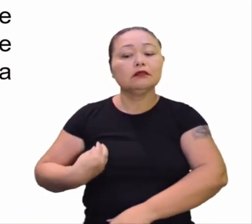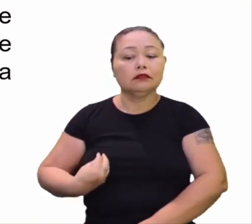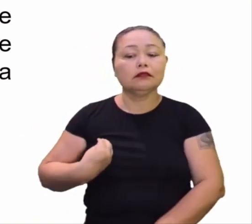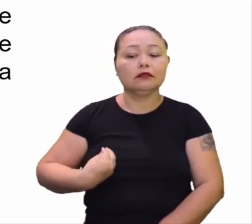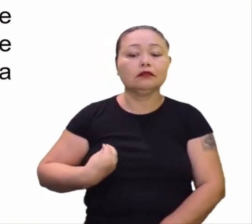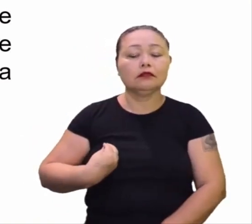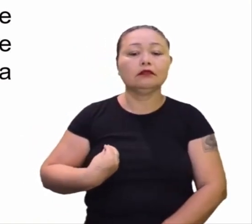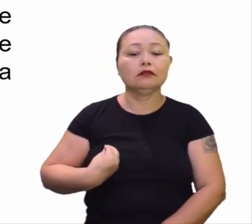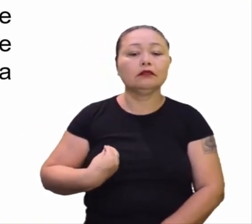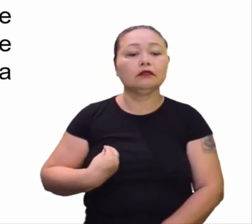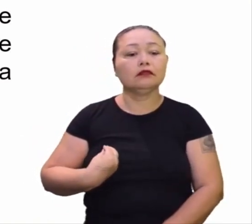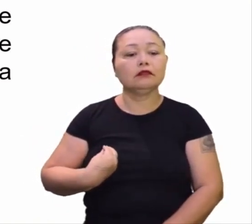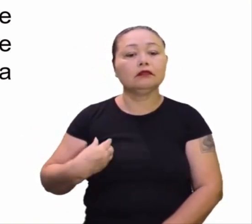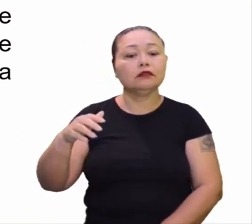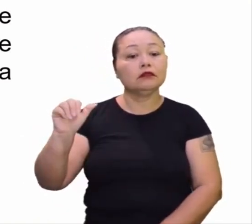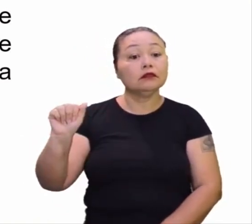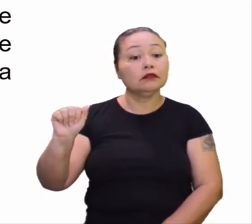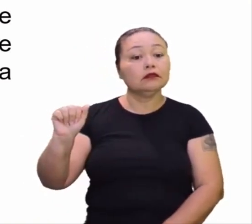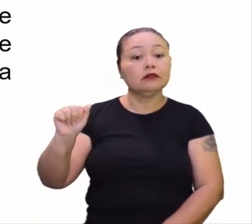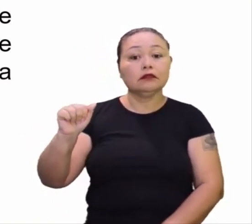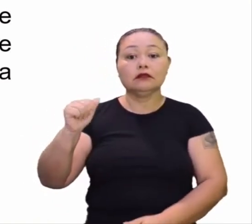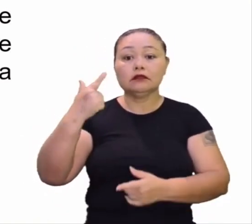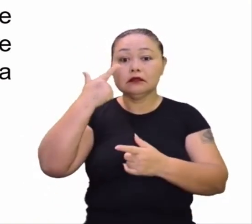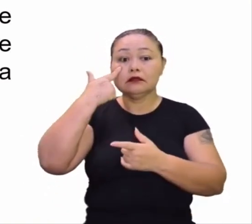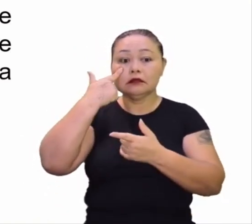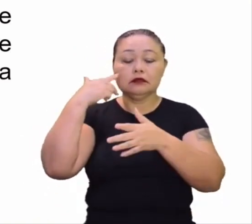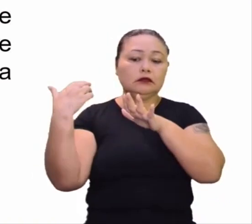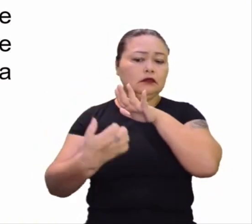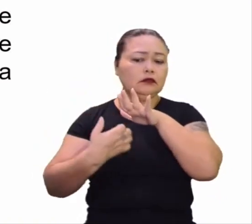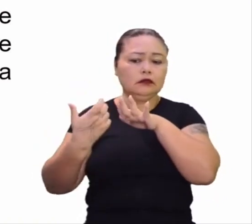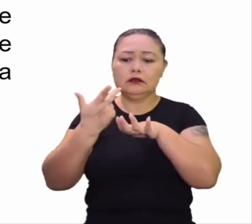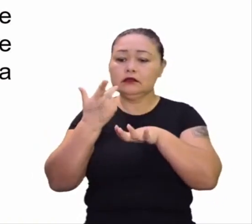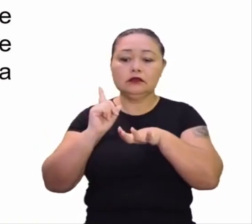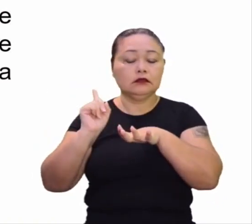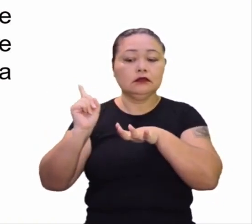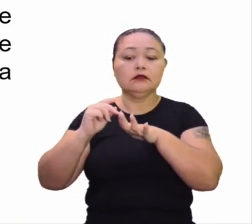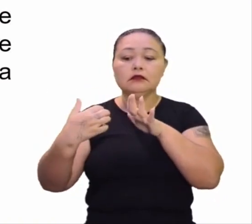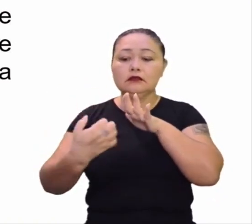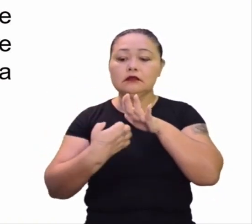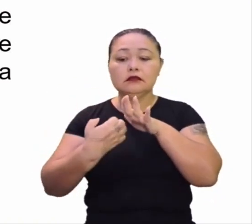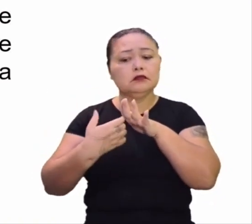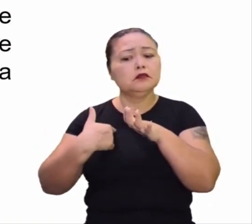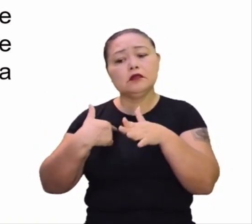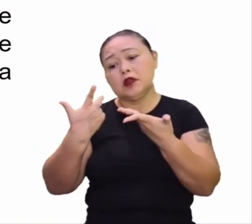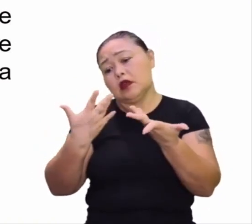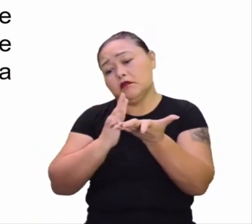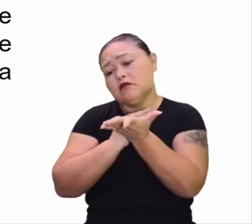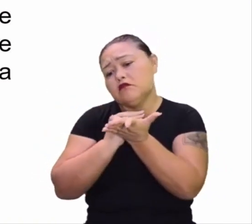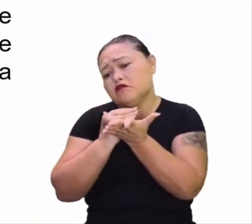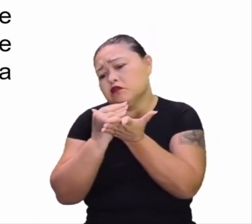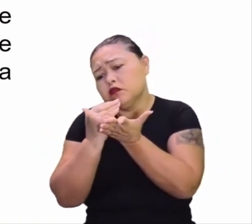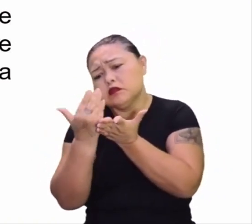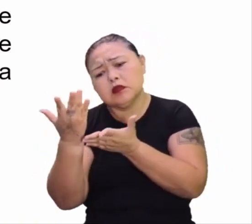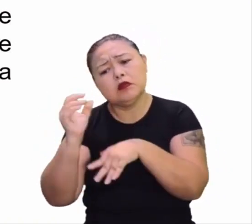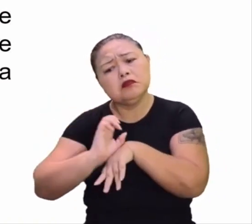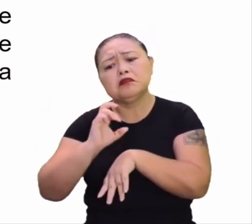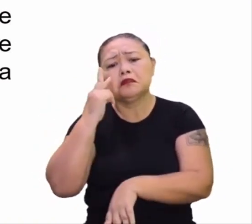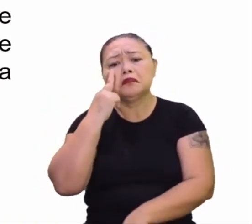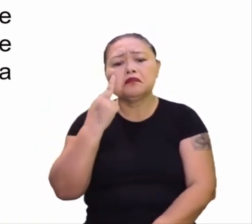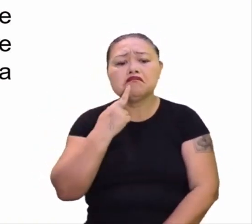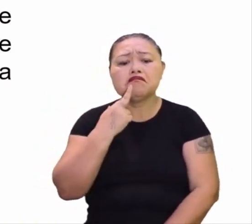vida. Isso. Exatamente. Aqui, Rogério, a ata é errada dizendo que é atração de indústrias. Não, Nós não. já falamos que a indústria é ainda tímida em Rondônia. Exatamente. Não é isso?